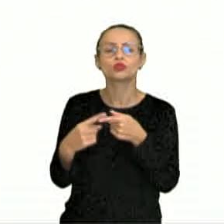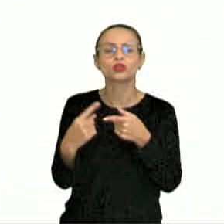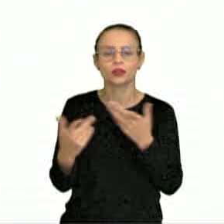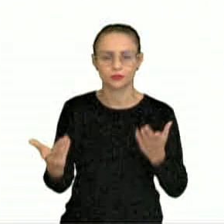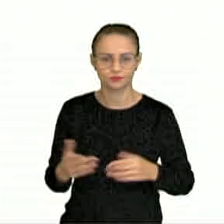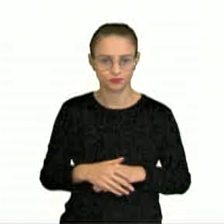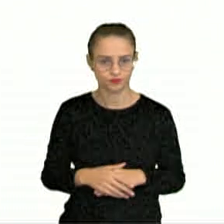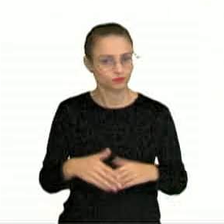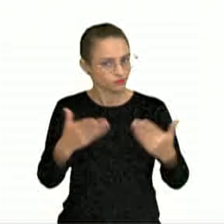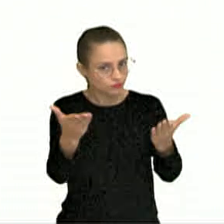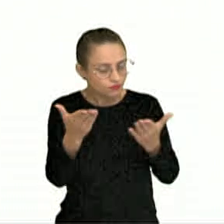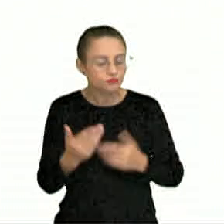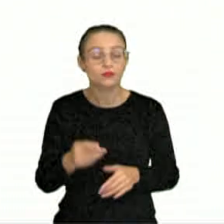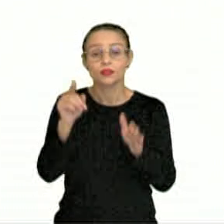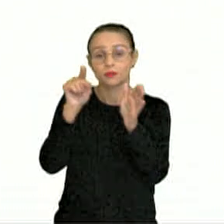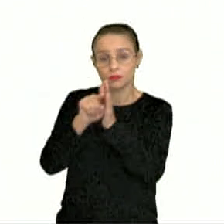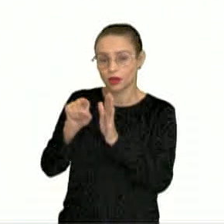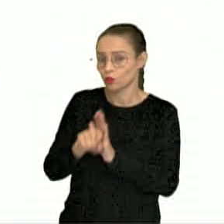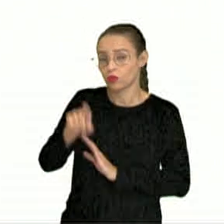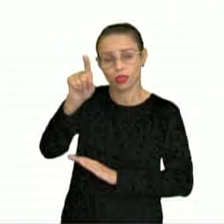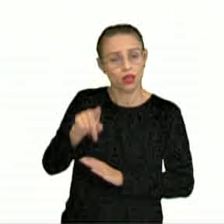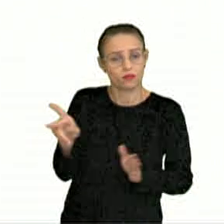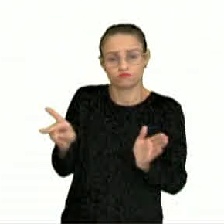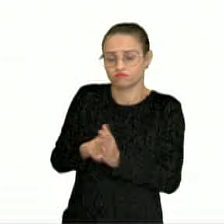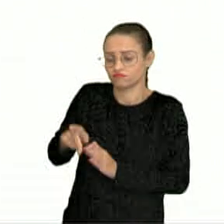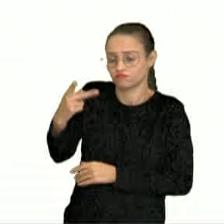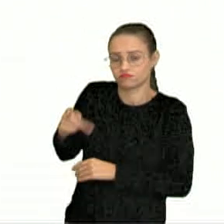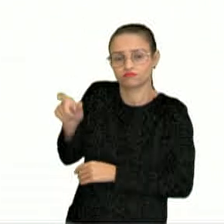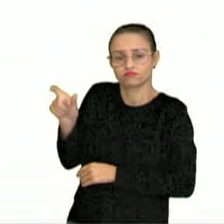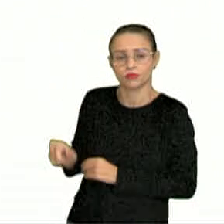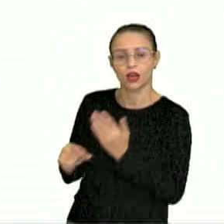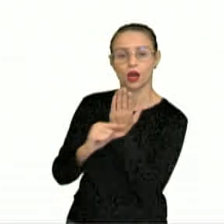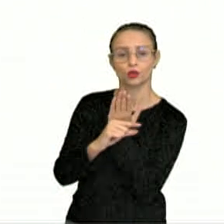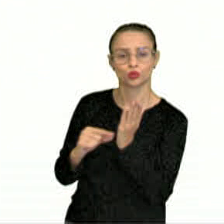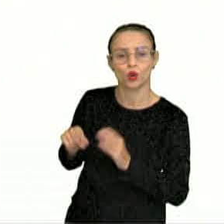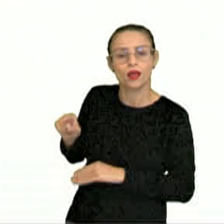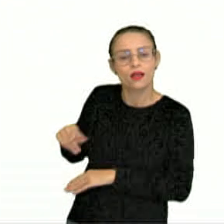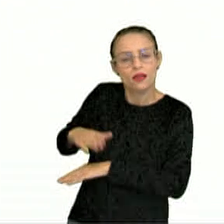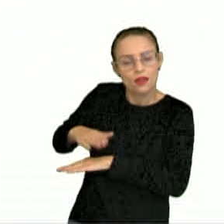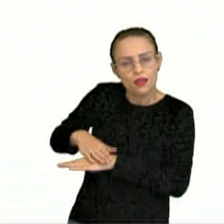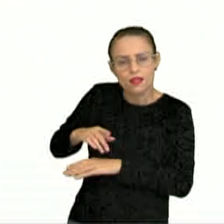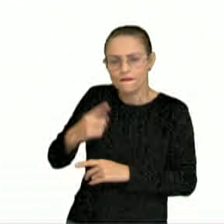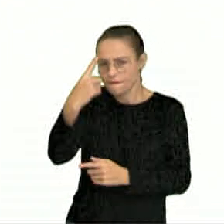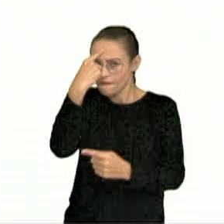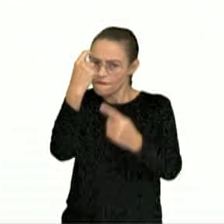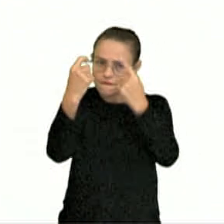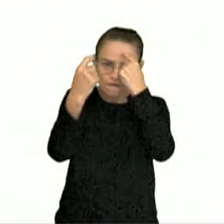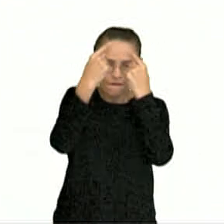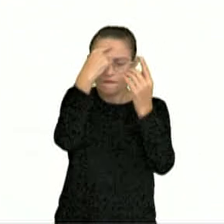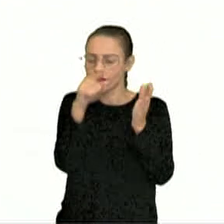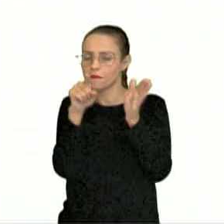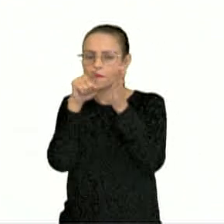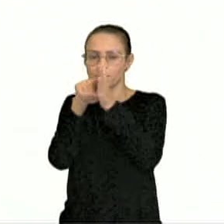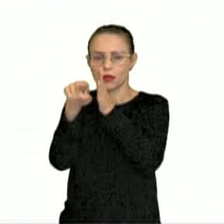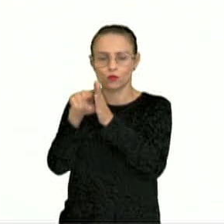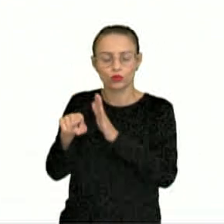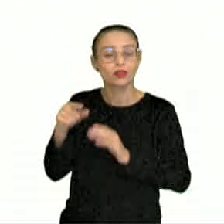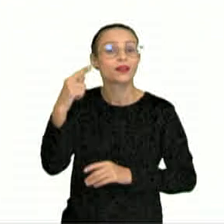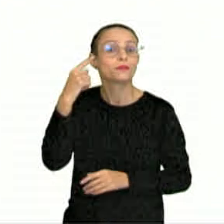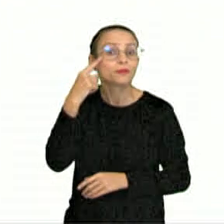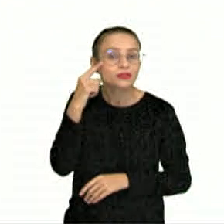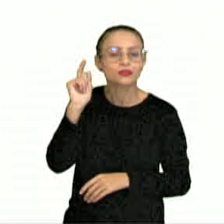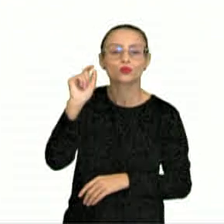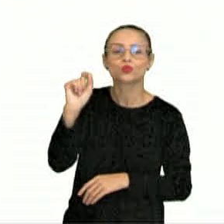As perguntas são da própria autora. Isso mesmo, ela formulou as perguntas. Pensando em